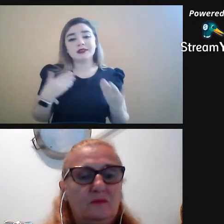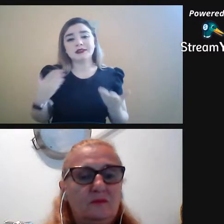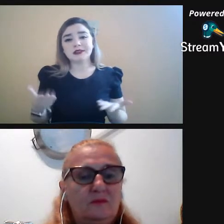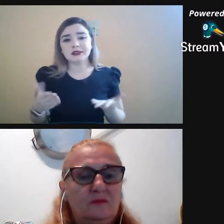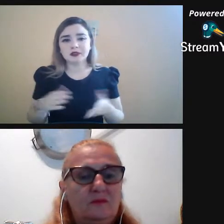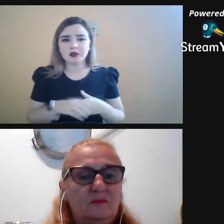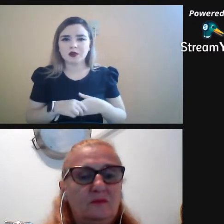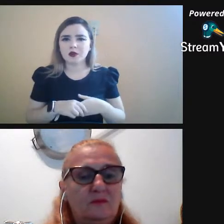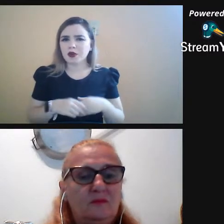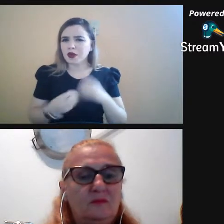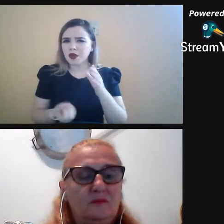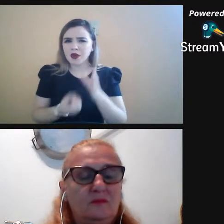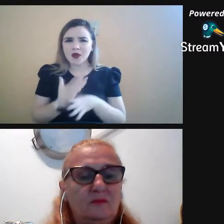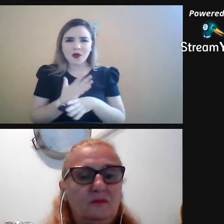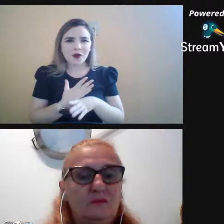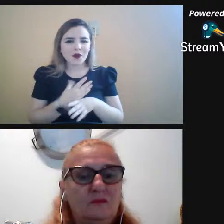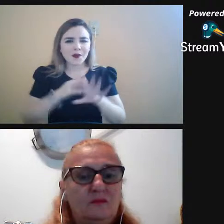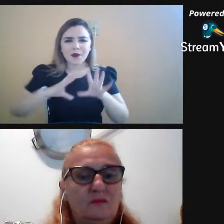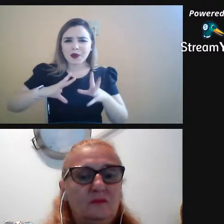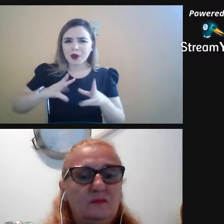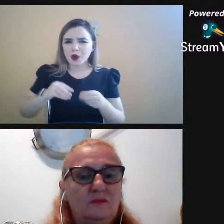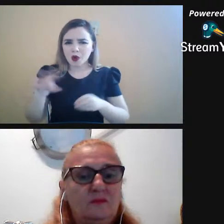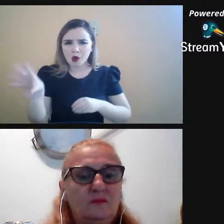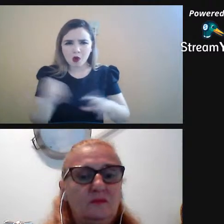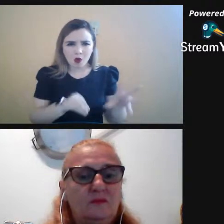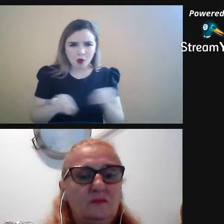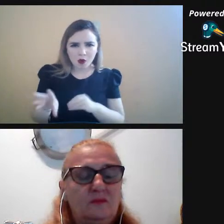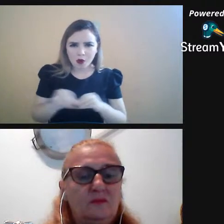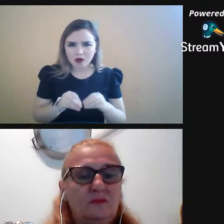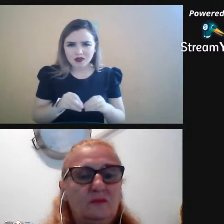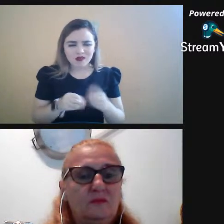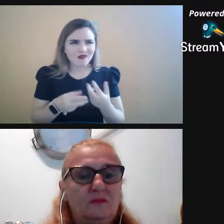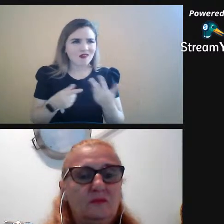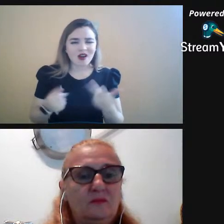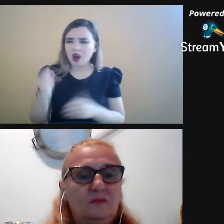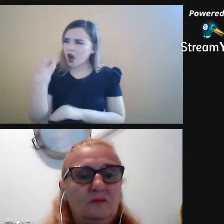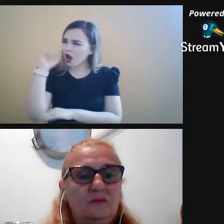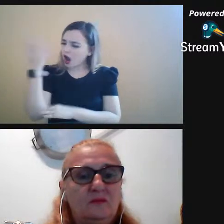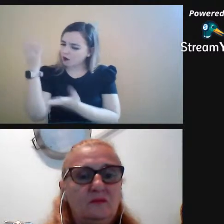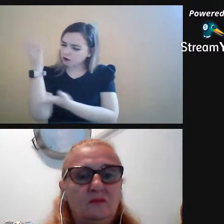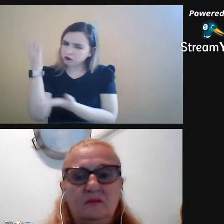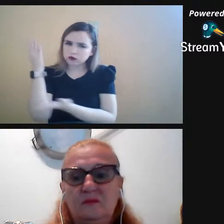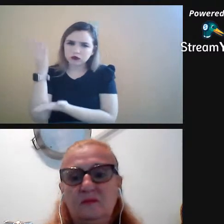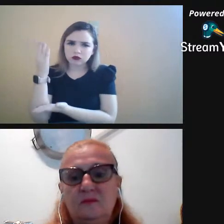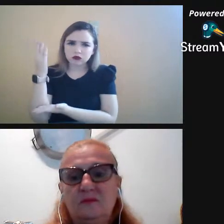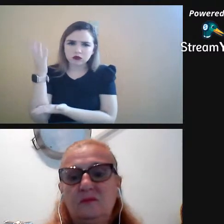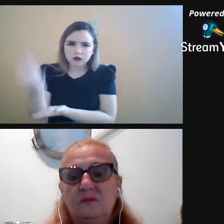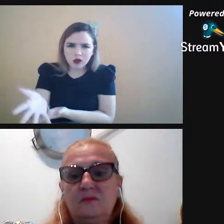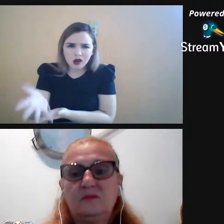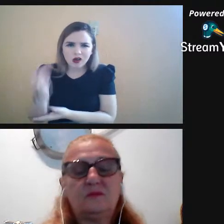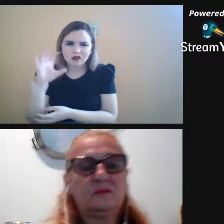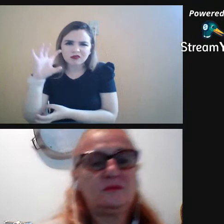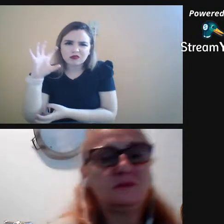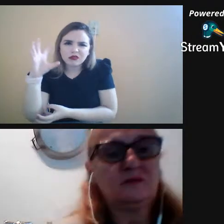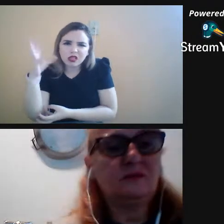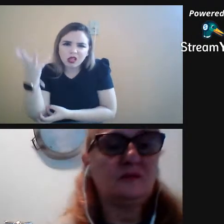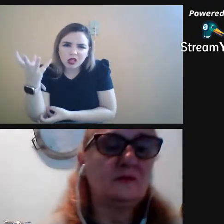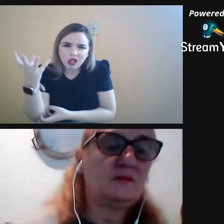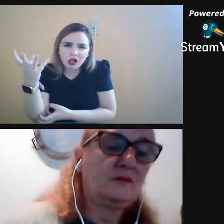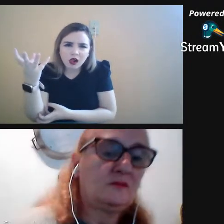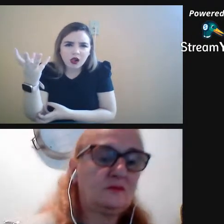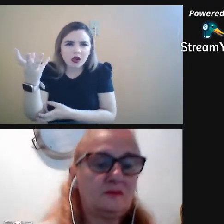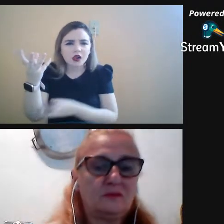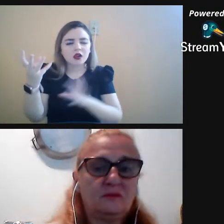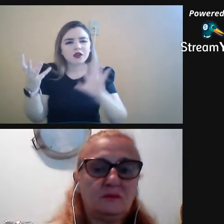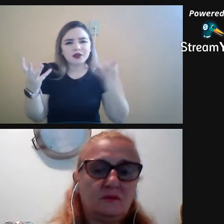essa obra dele, quando ele pega troncos de árvores, galhos de árvores retorcidos